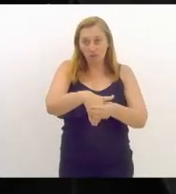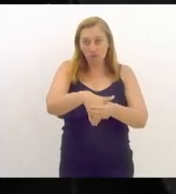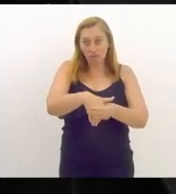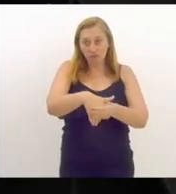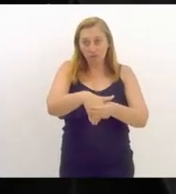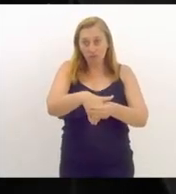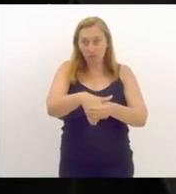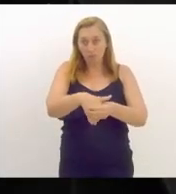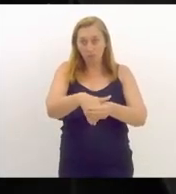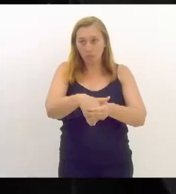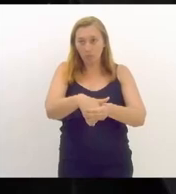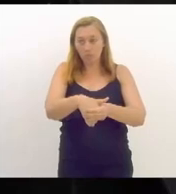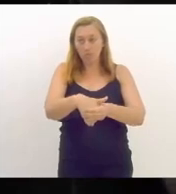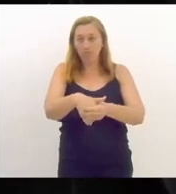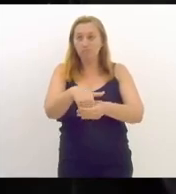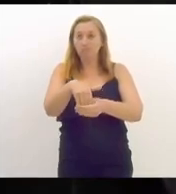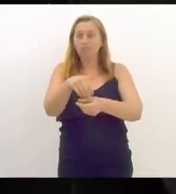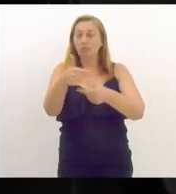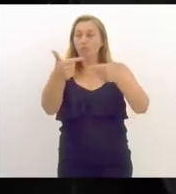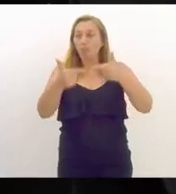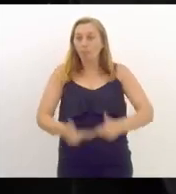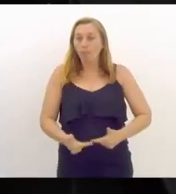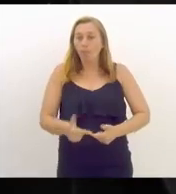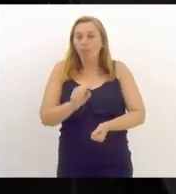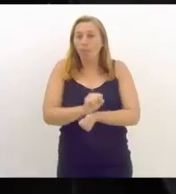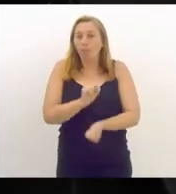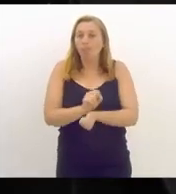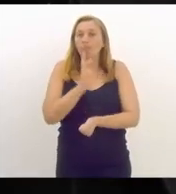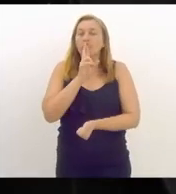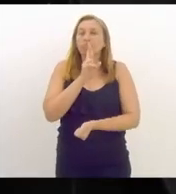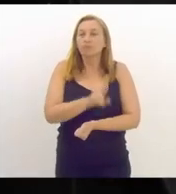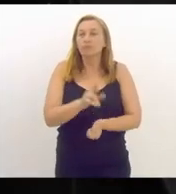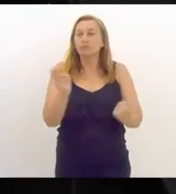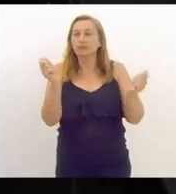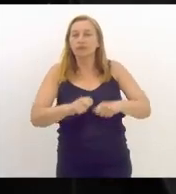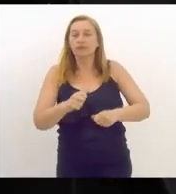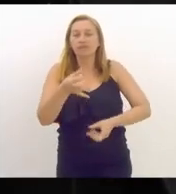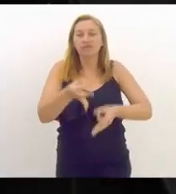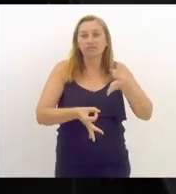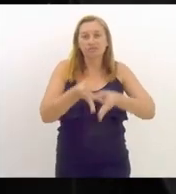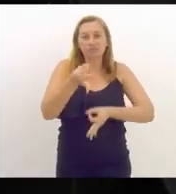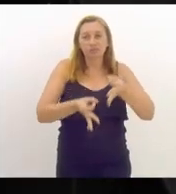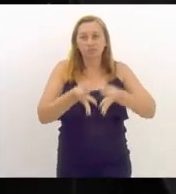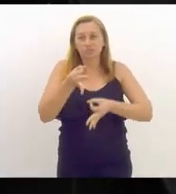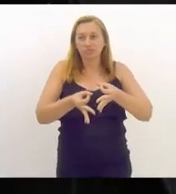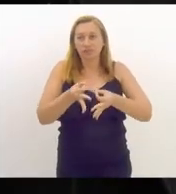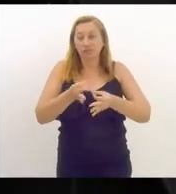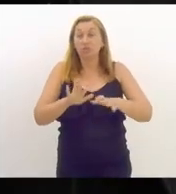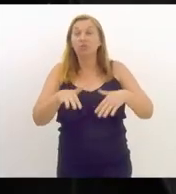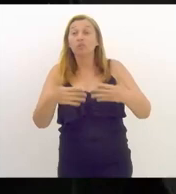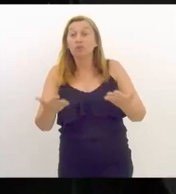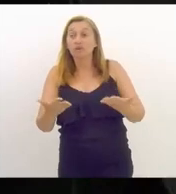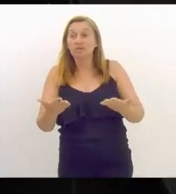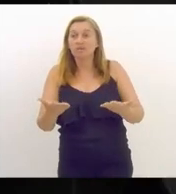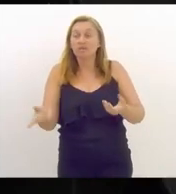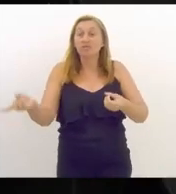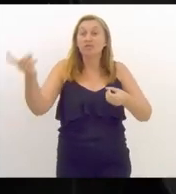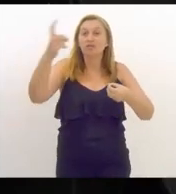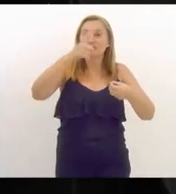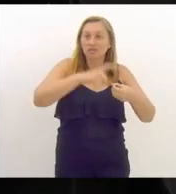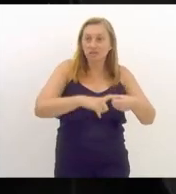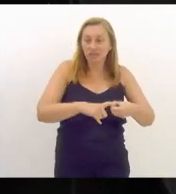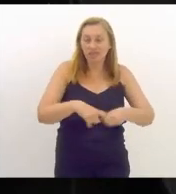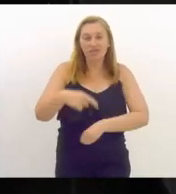Hold aguardando a resposta competente da Justiça quando então voltarei